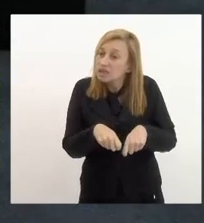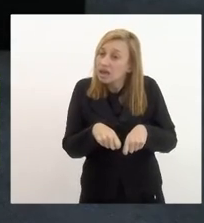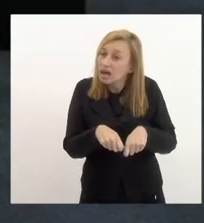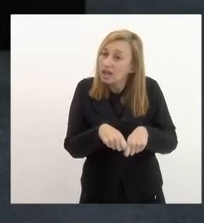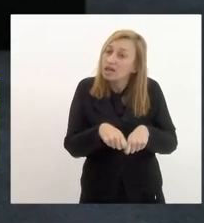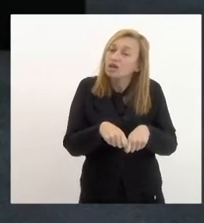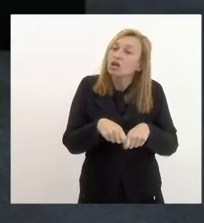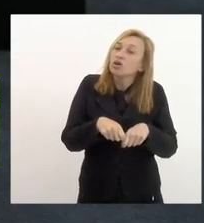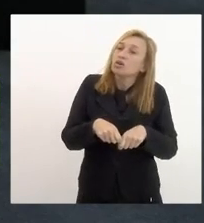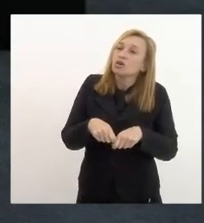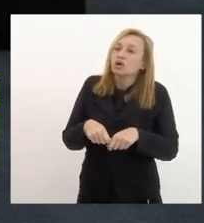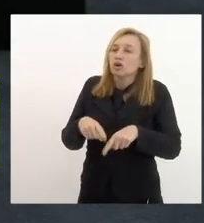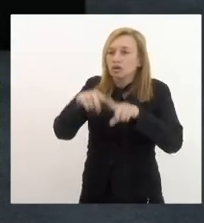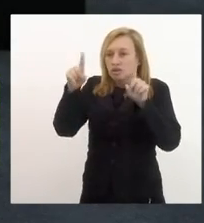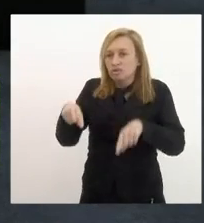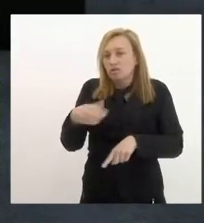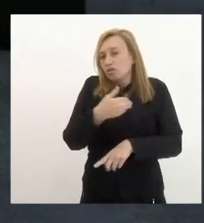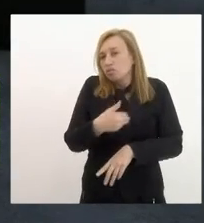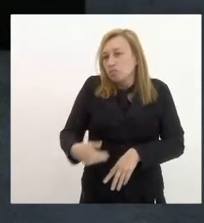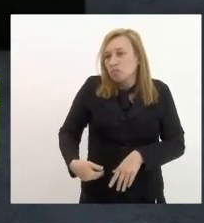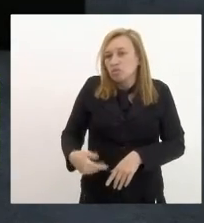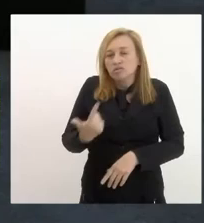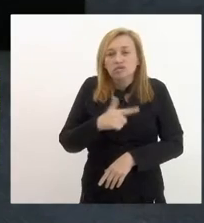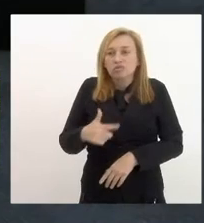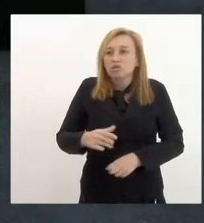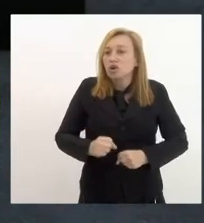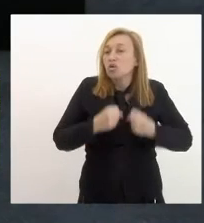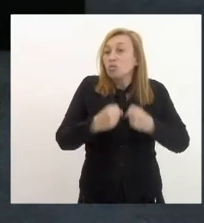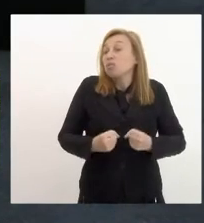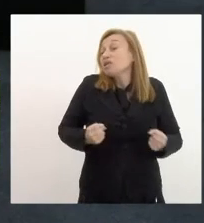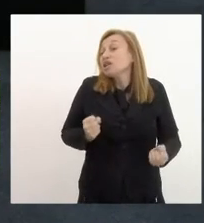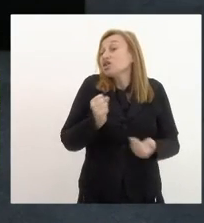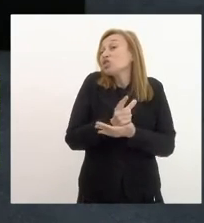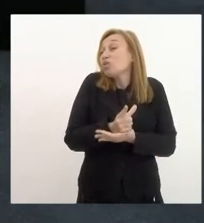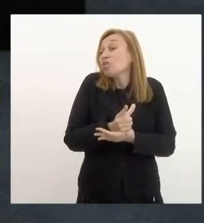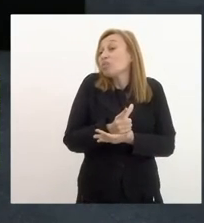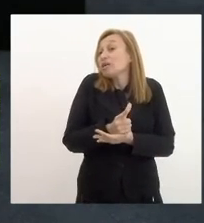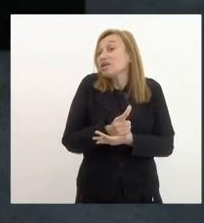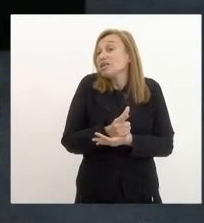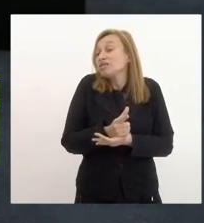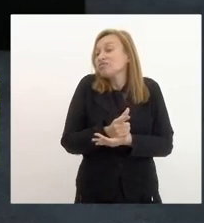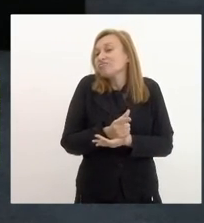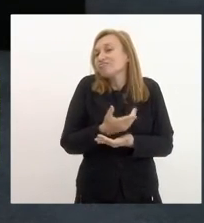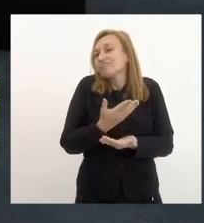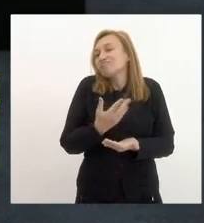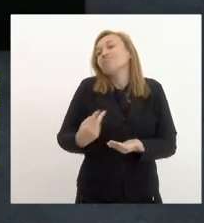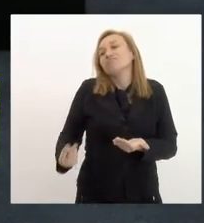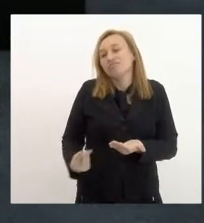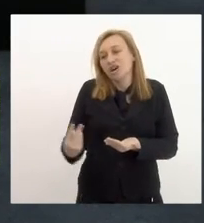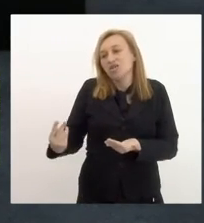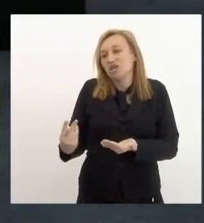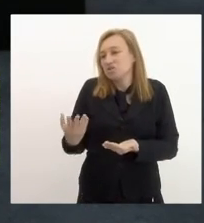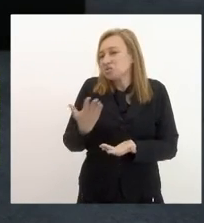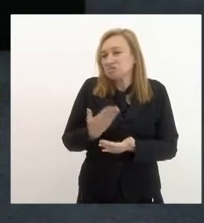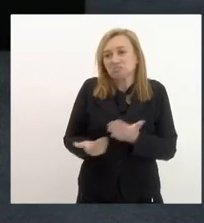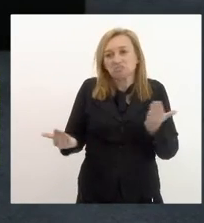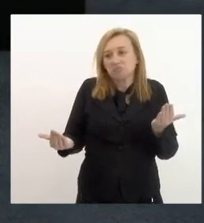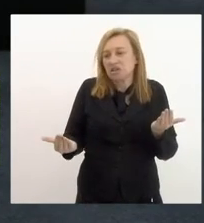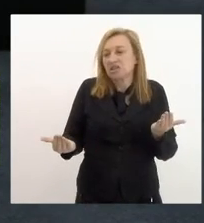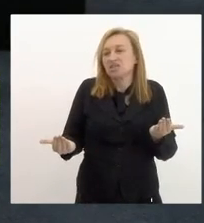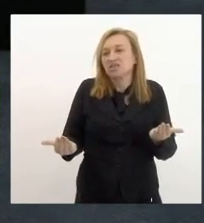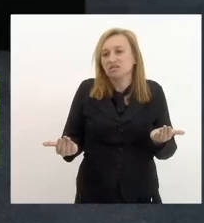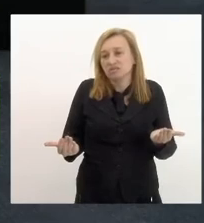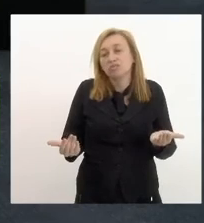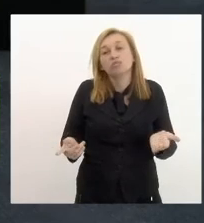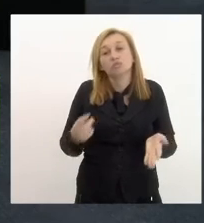do Servidor não ter o seu poder de compra é tão desvalorizada como acontece é